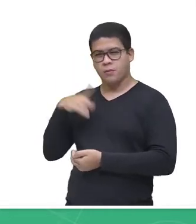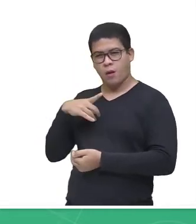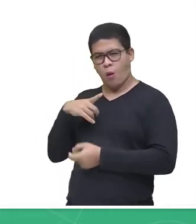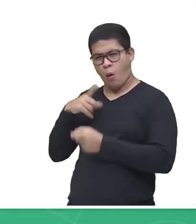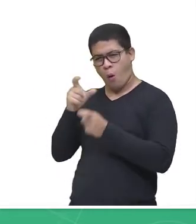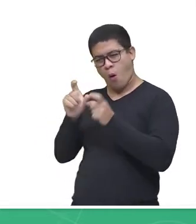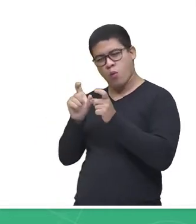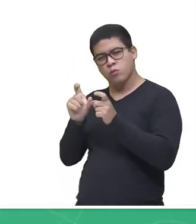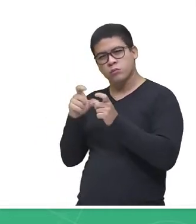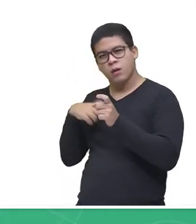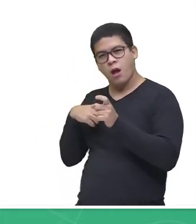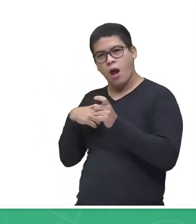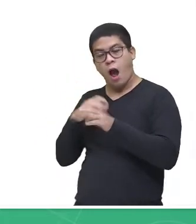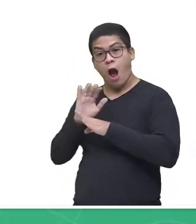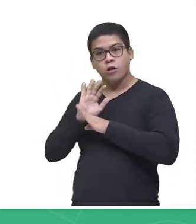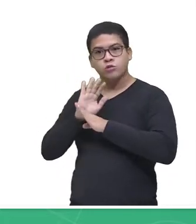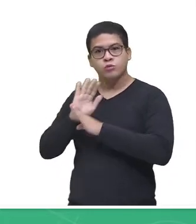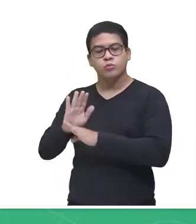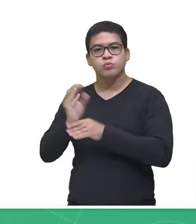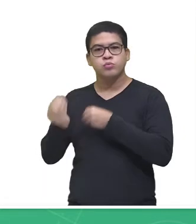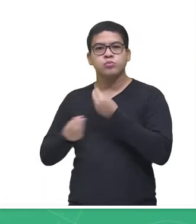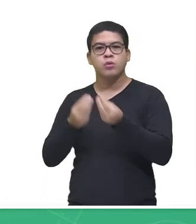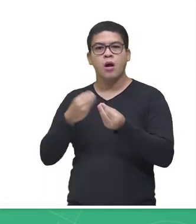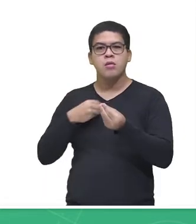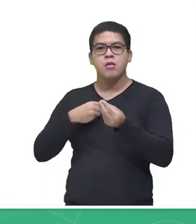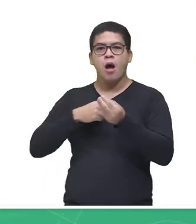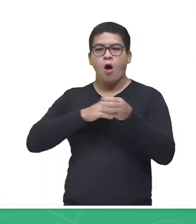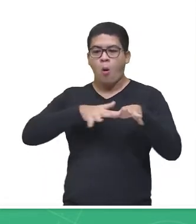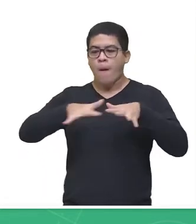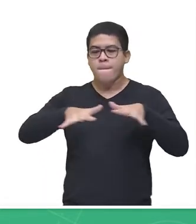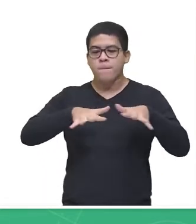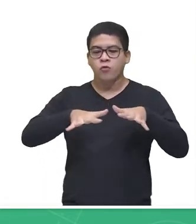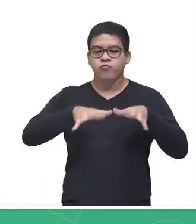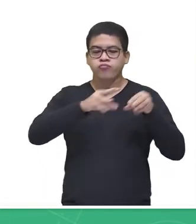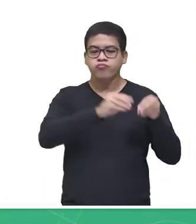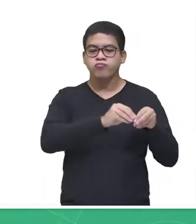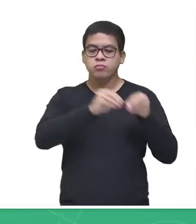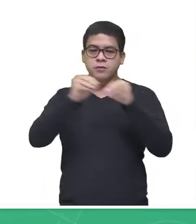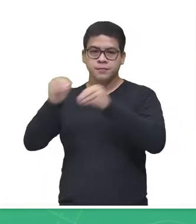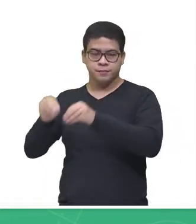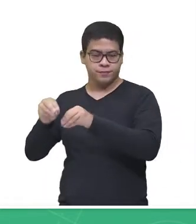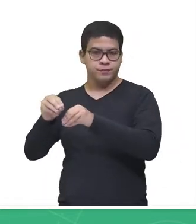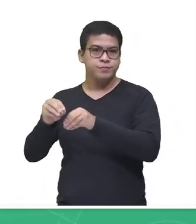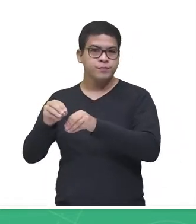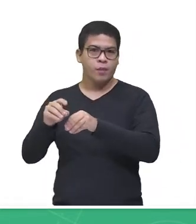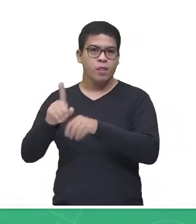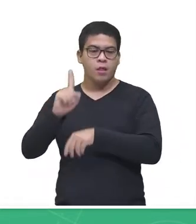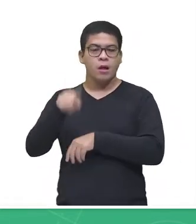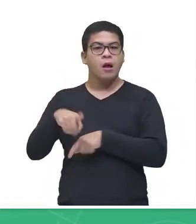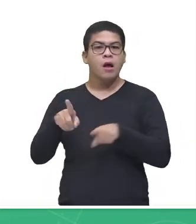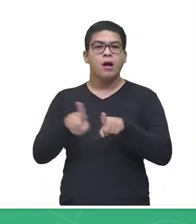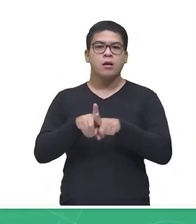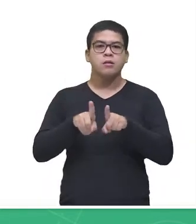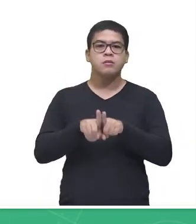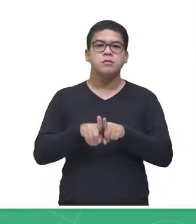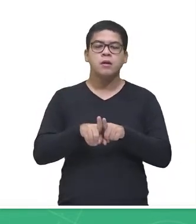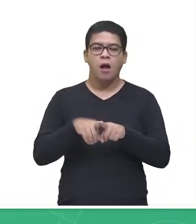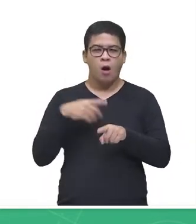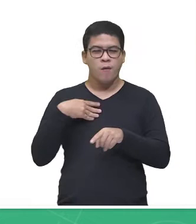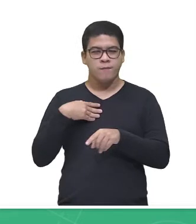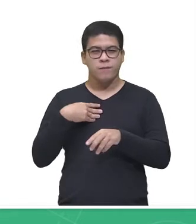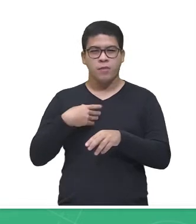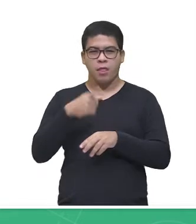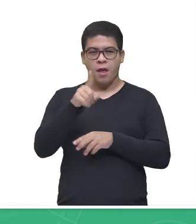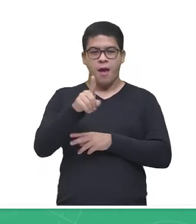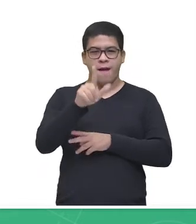auxiliando o citoesqueleto na sua movimentação, tá? E aí, quando eu falo na movimentação em cílios e flagelos,